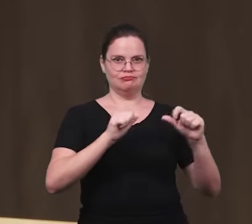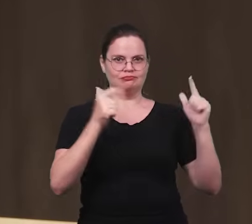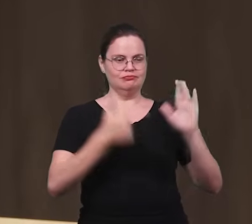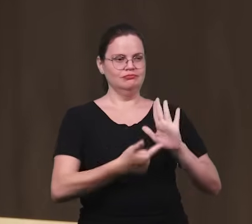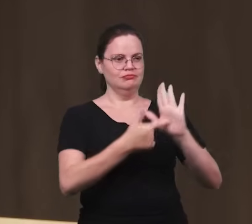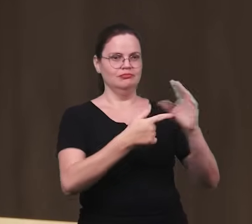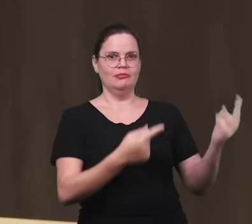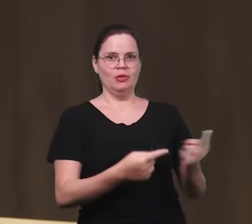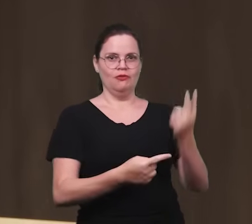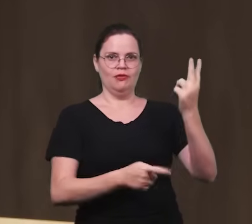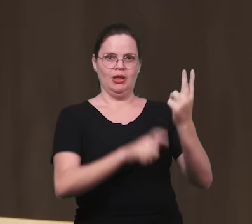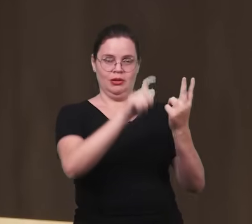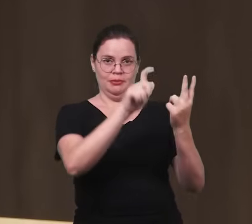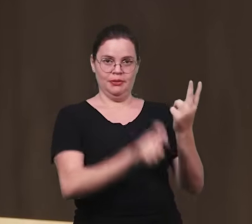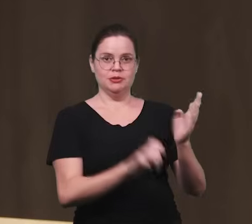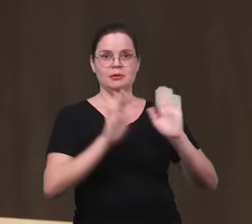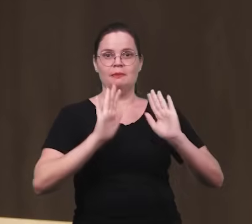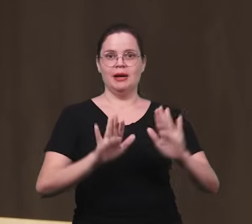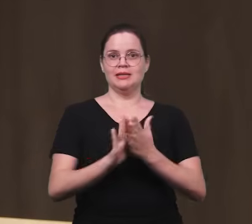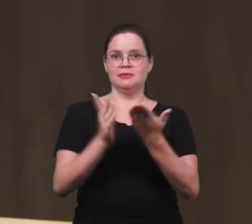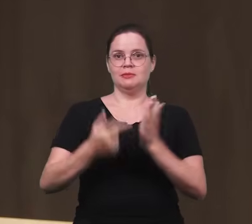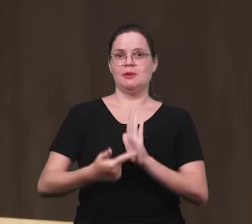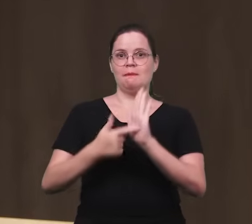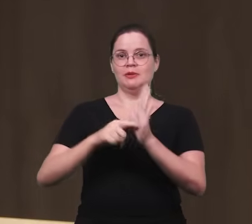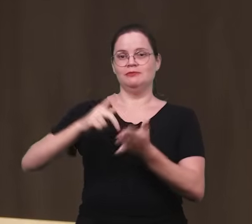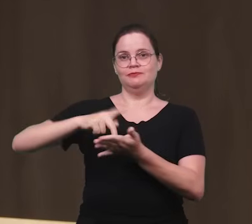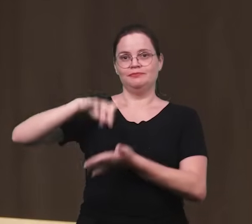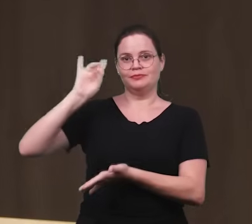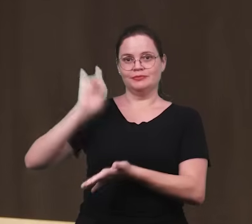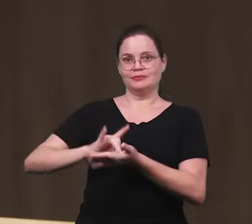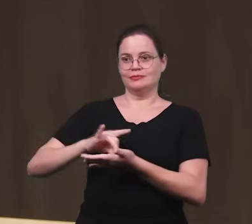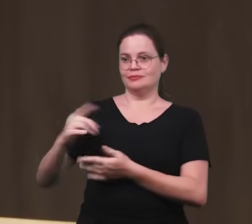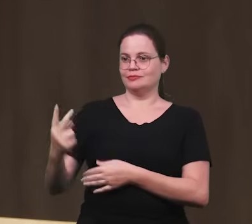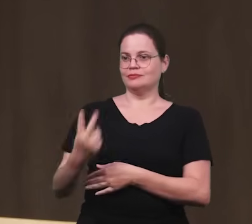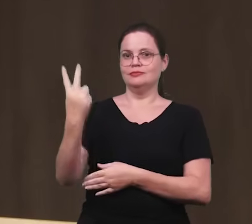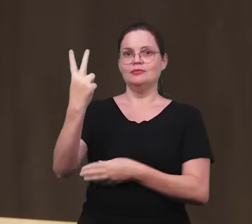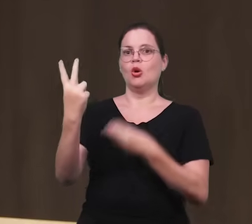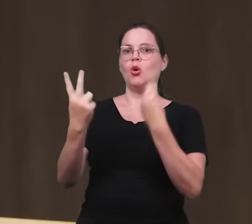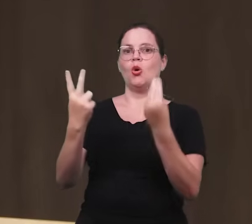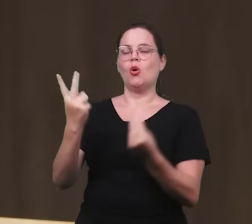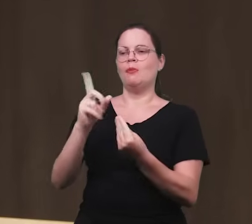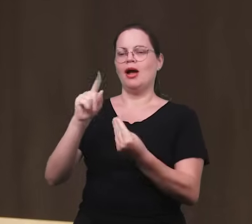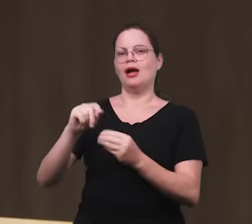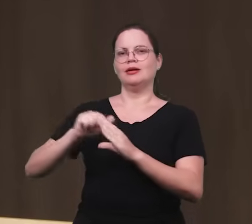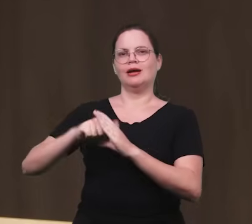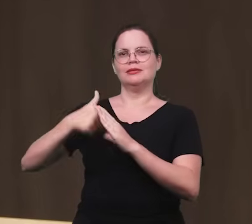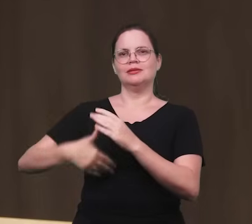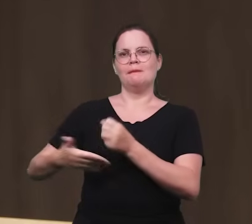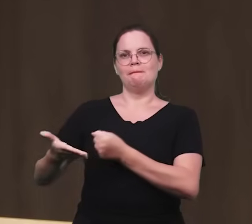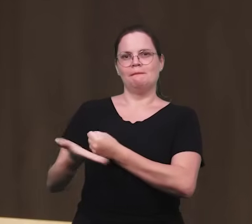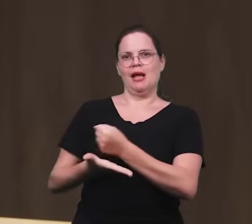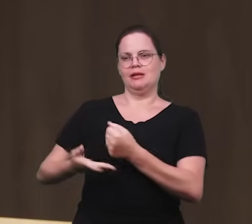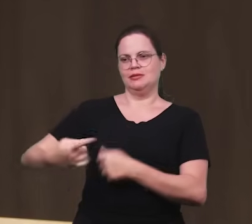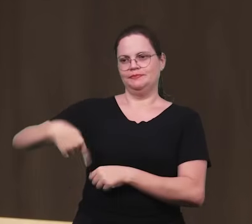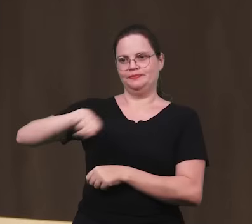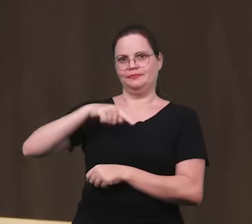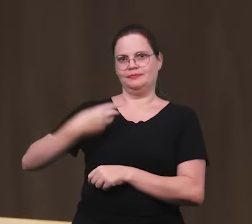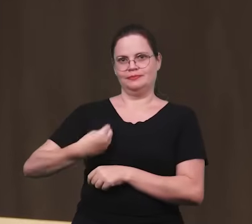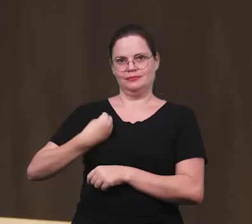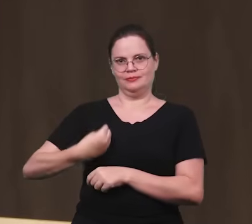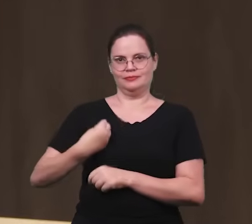pessoa. Mas a Bíblia nos ensina que o verdadeiro valor está na essência de quem nós